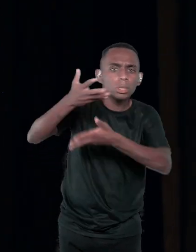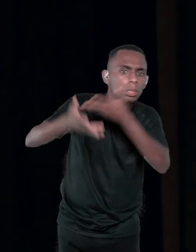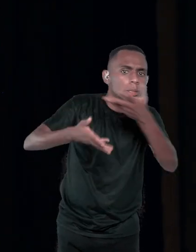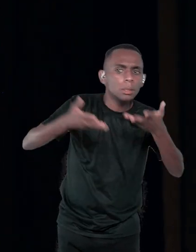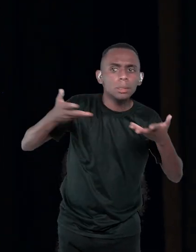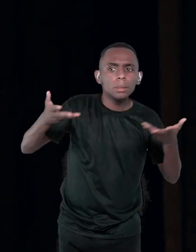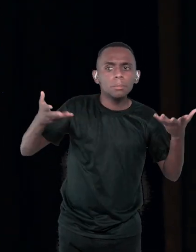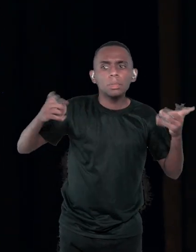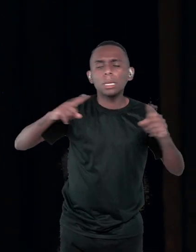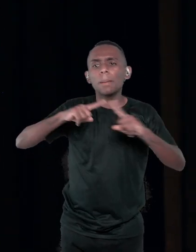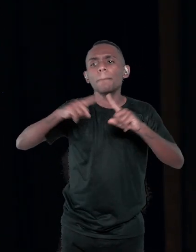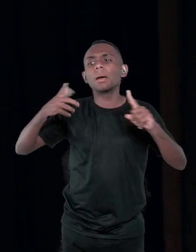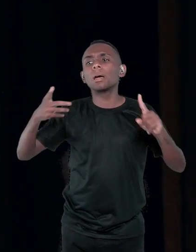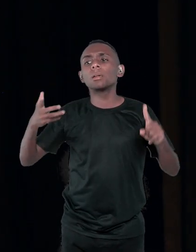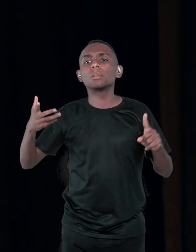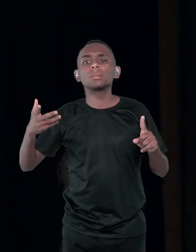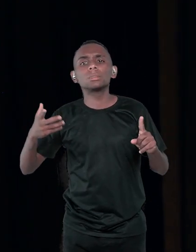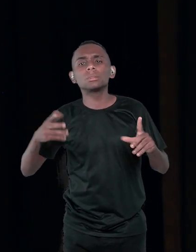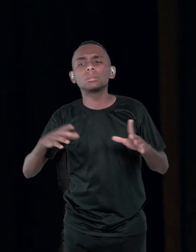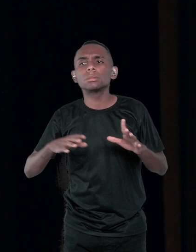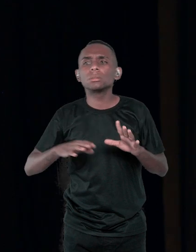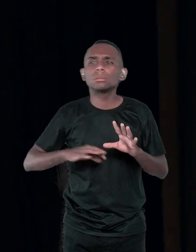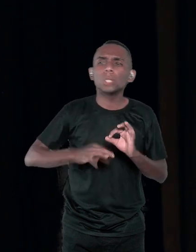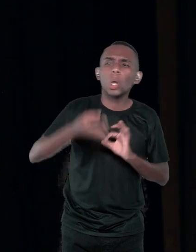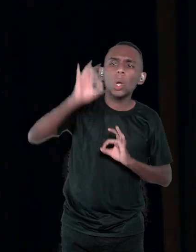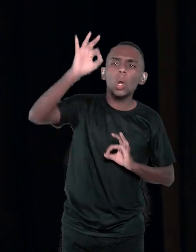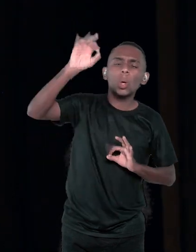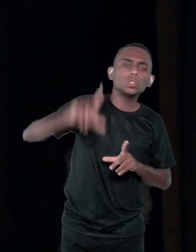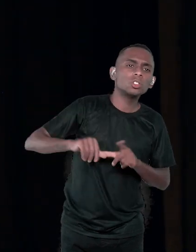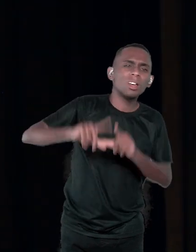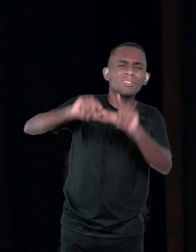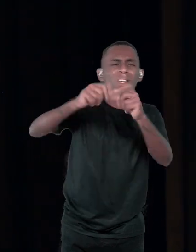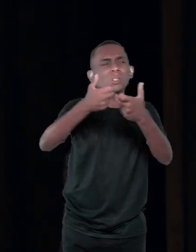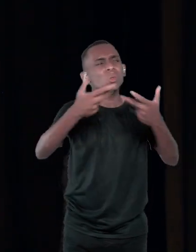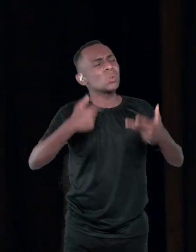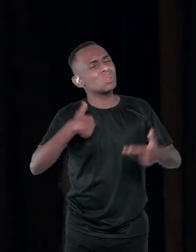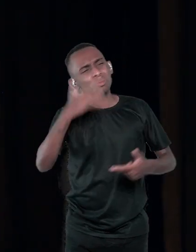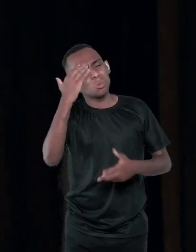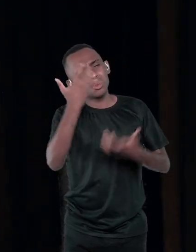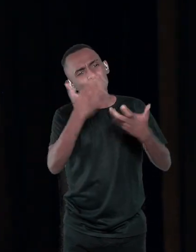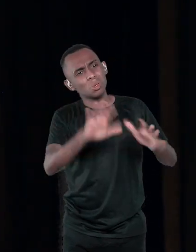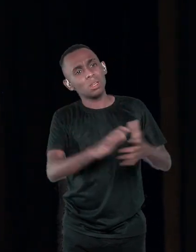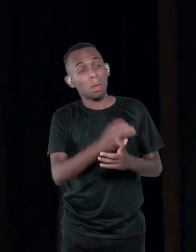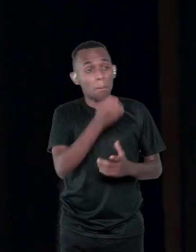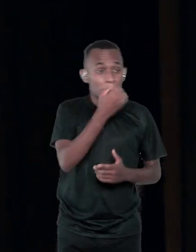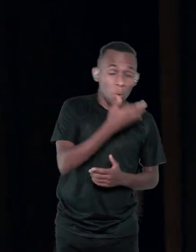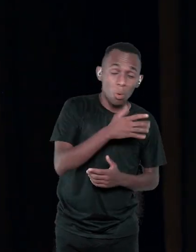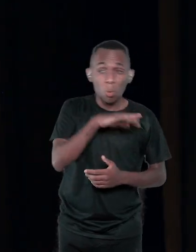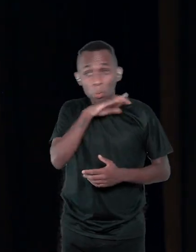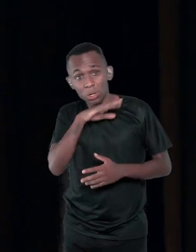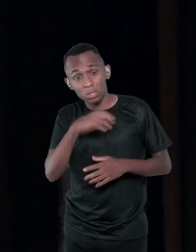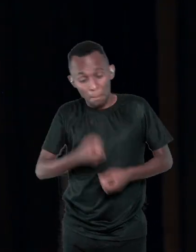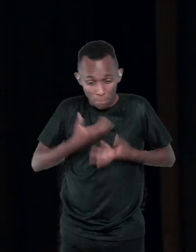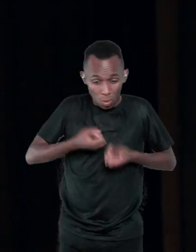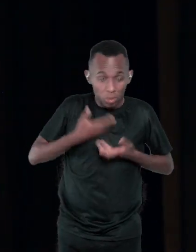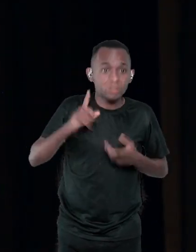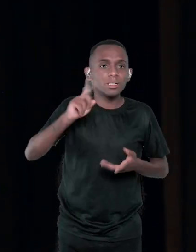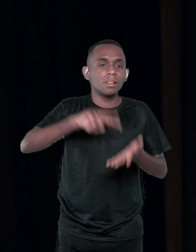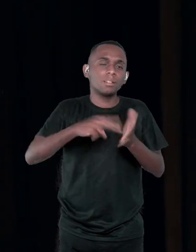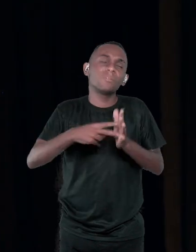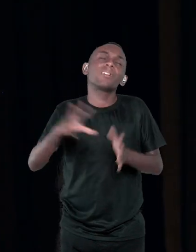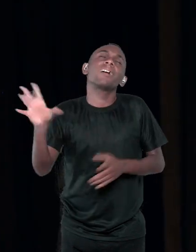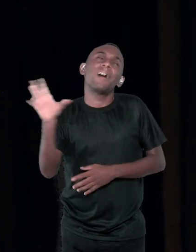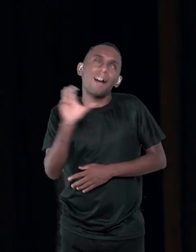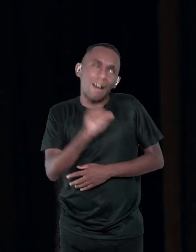que viajam sem mapa. Vejo muitas coisas que eu não ouso compreender. Bom, ruim, poético, é o amor.